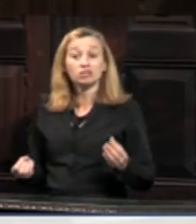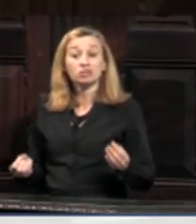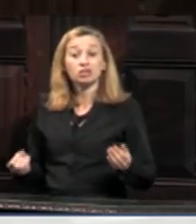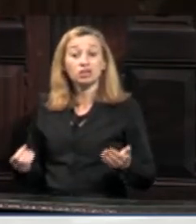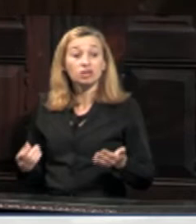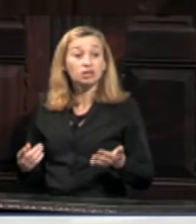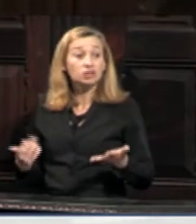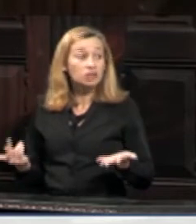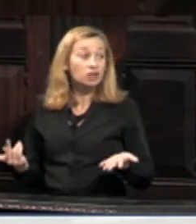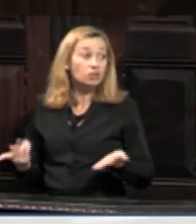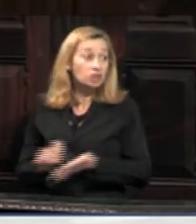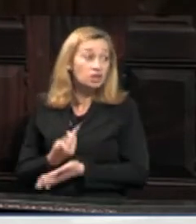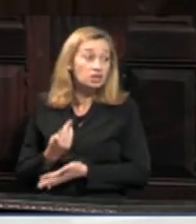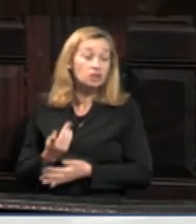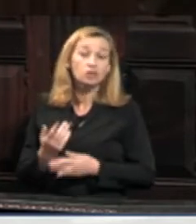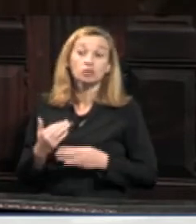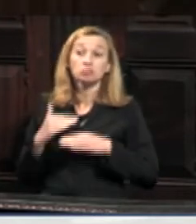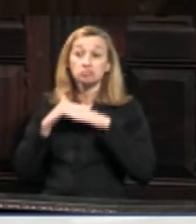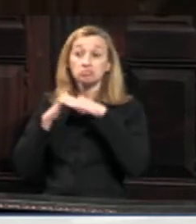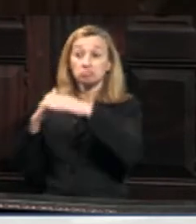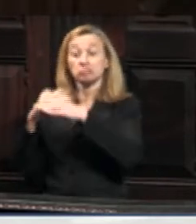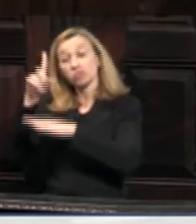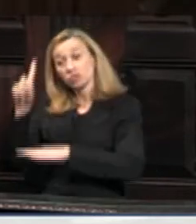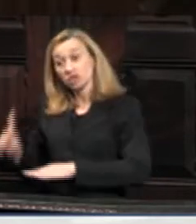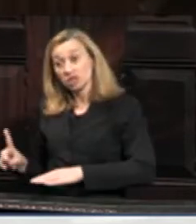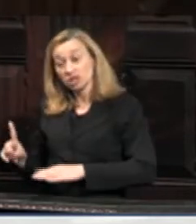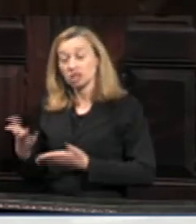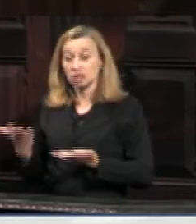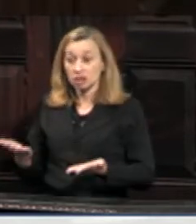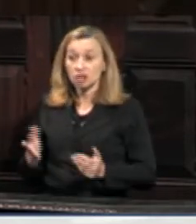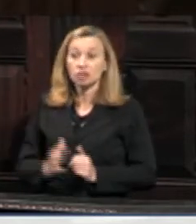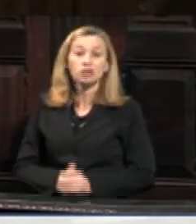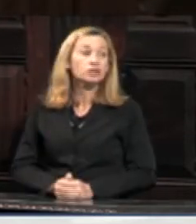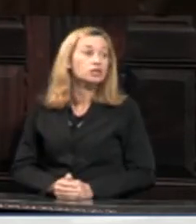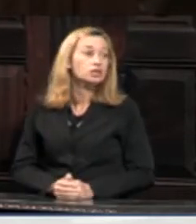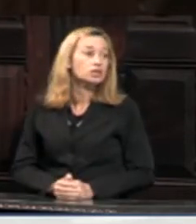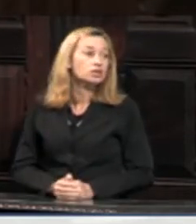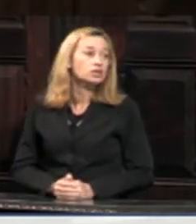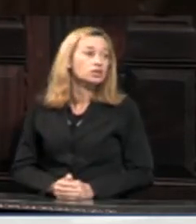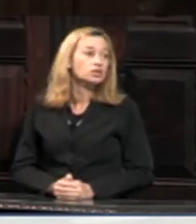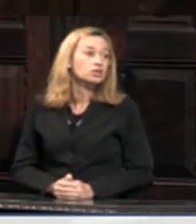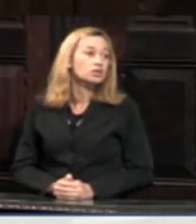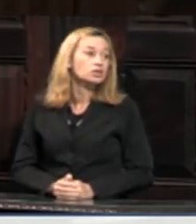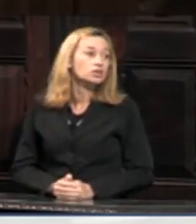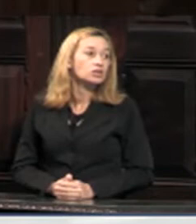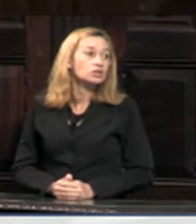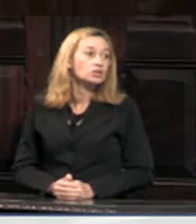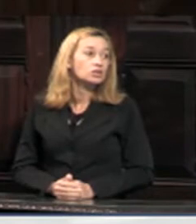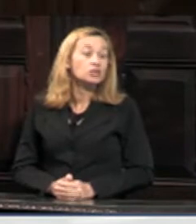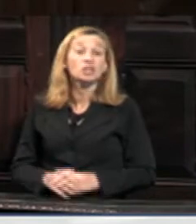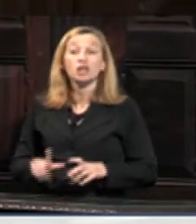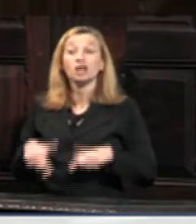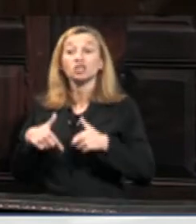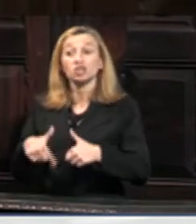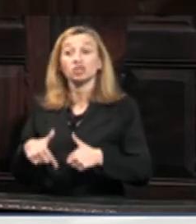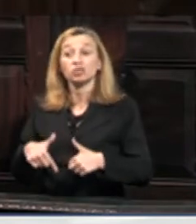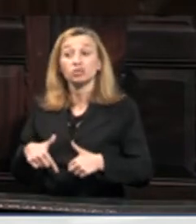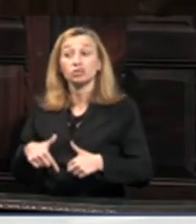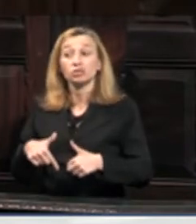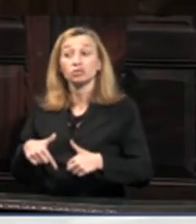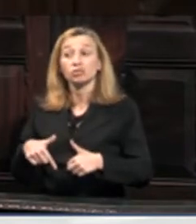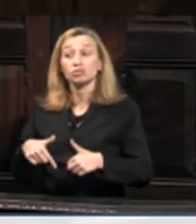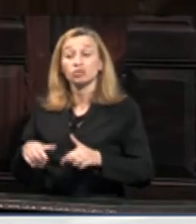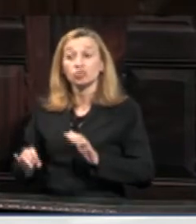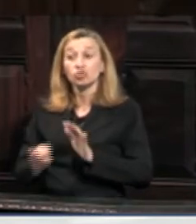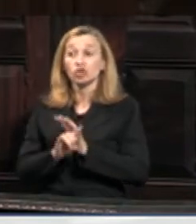o manto da democracia e com um instrumento extremamente novo,